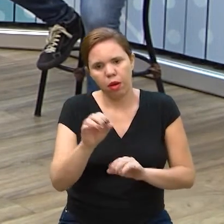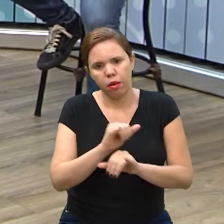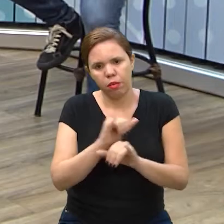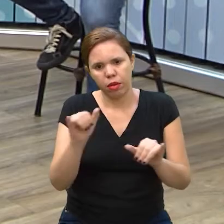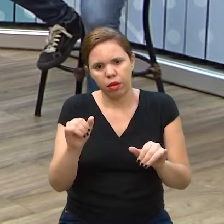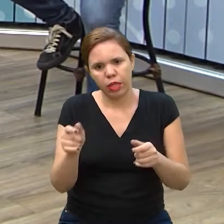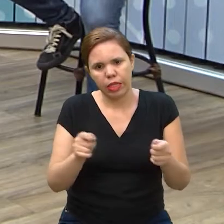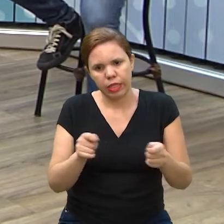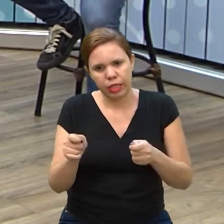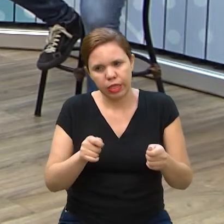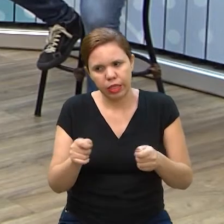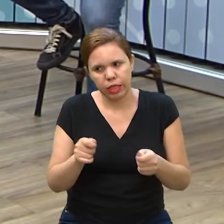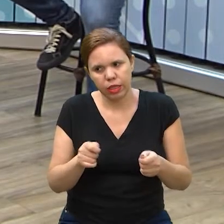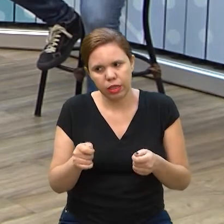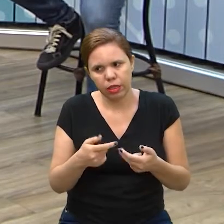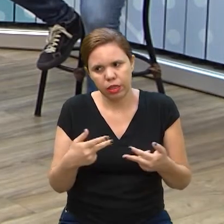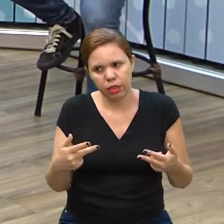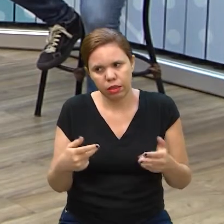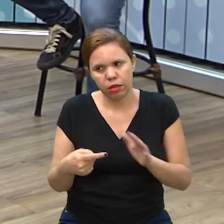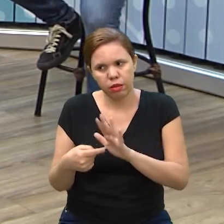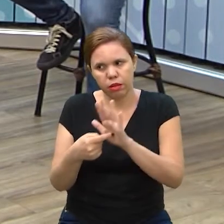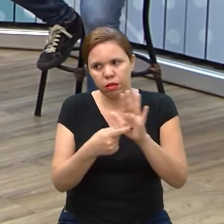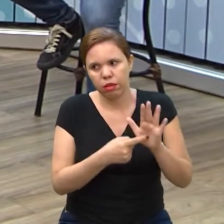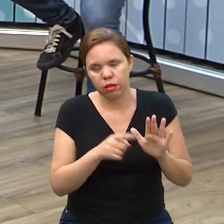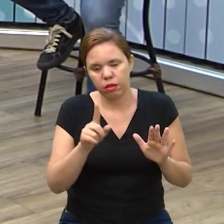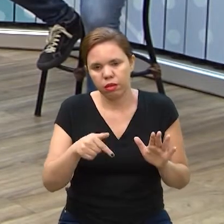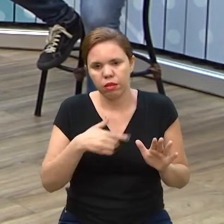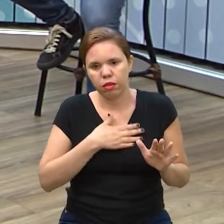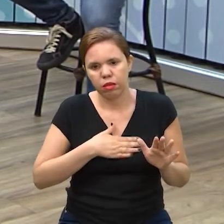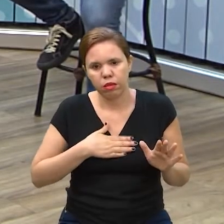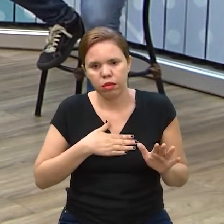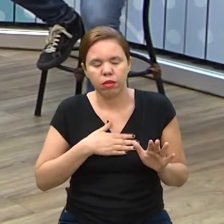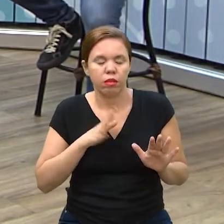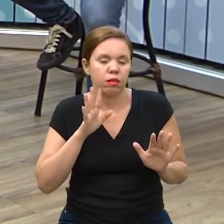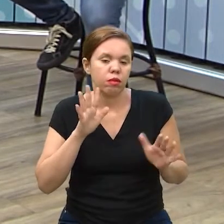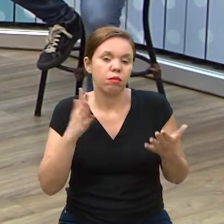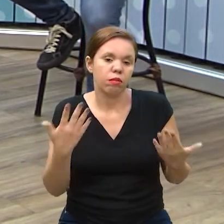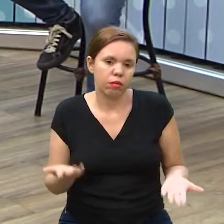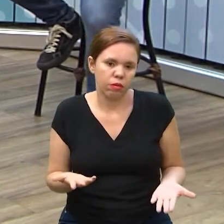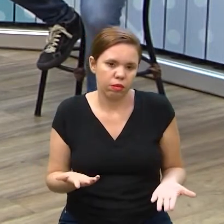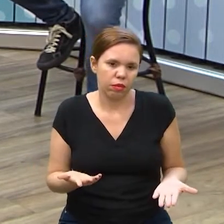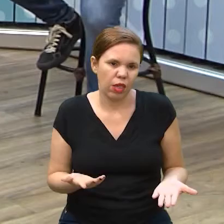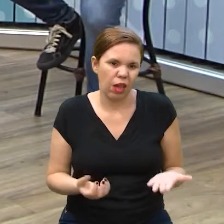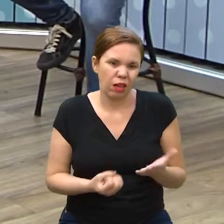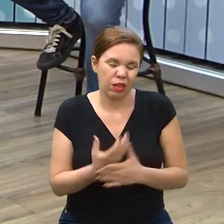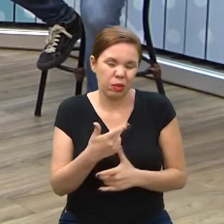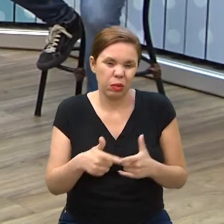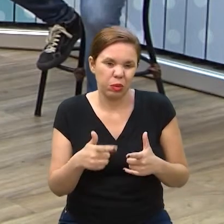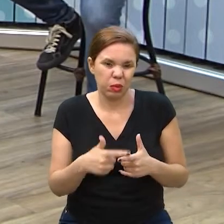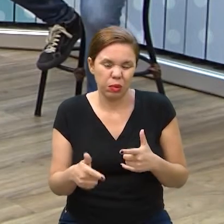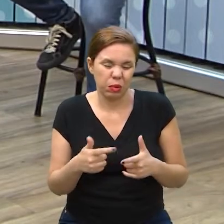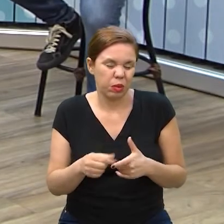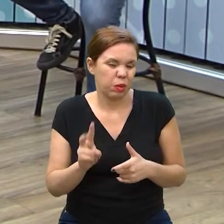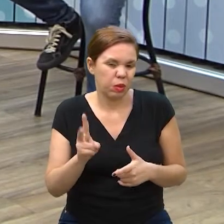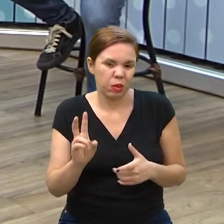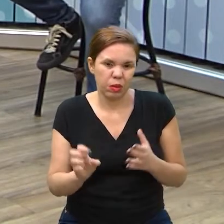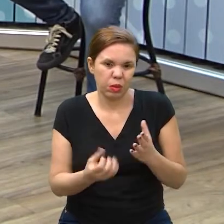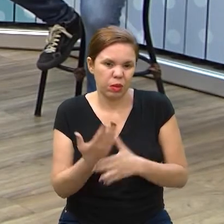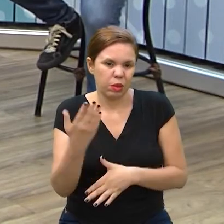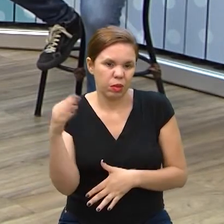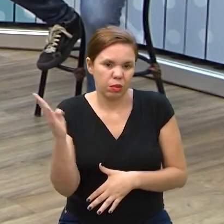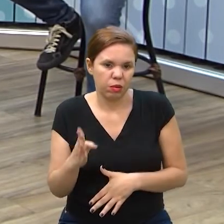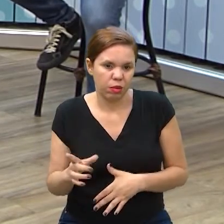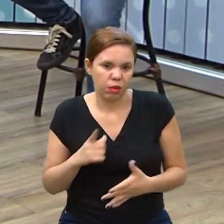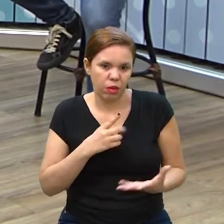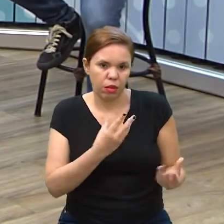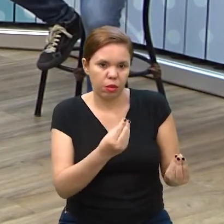sempre ali equilibrando essa super exposição que é gostosa, que é bacana, com crises, né? A gente tem crise aqui no Brasil, é o que